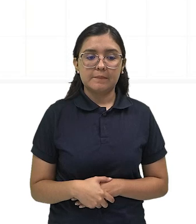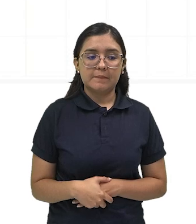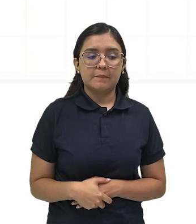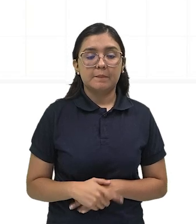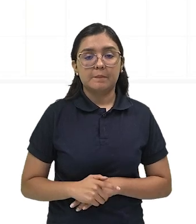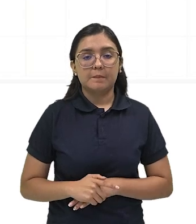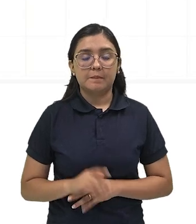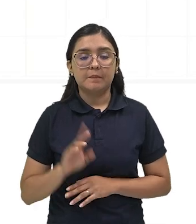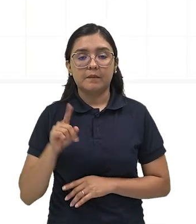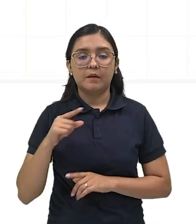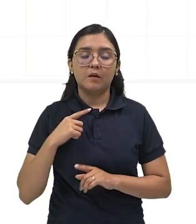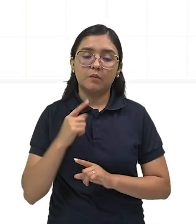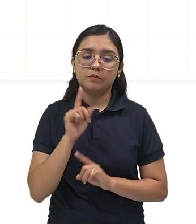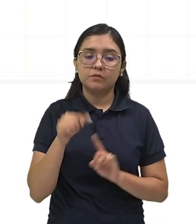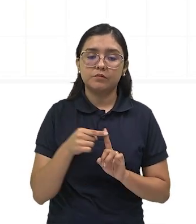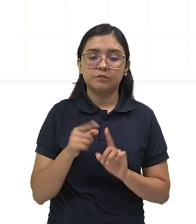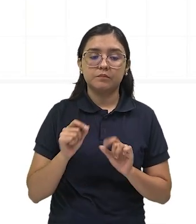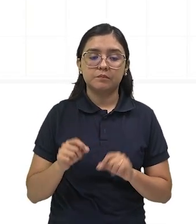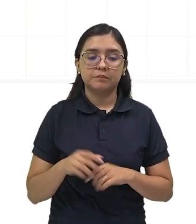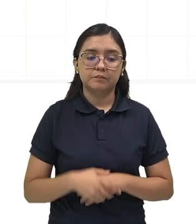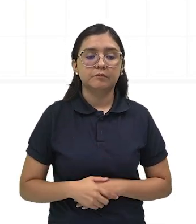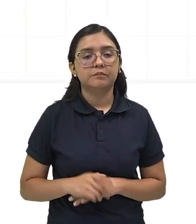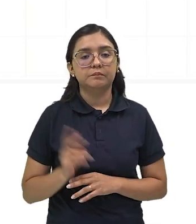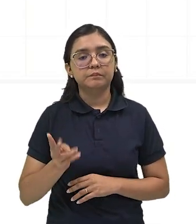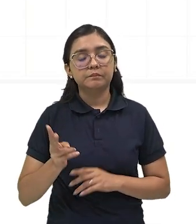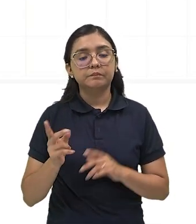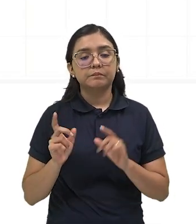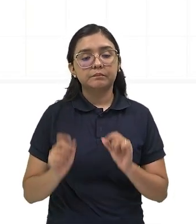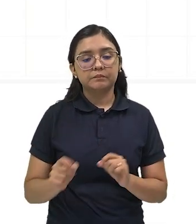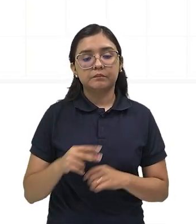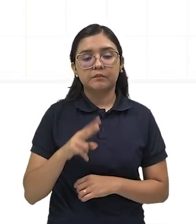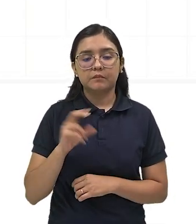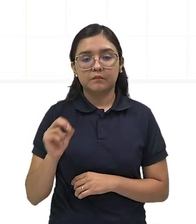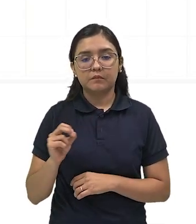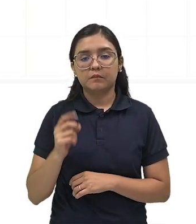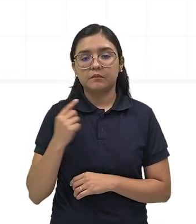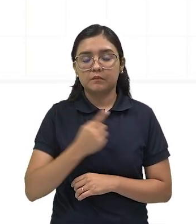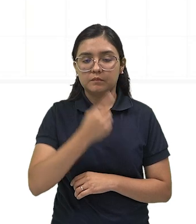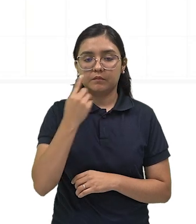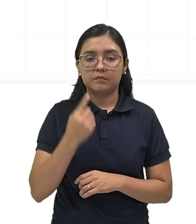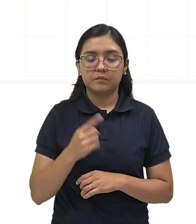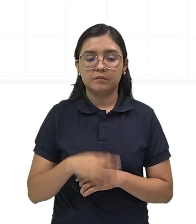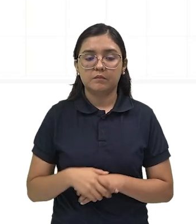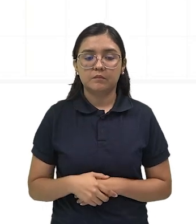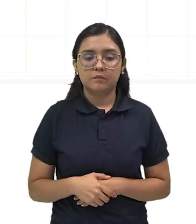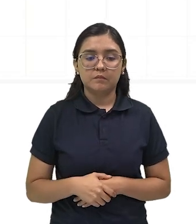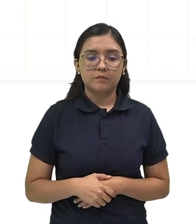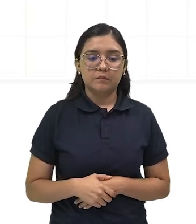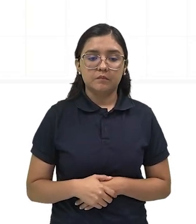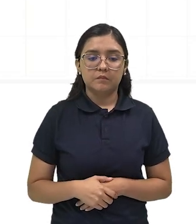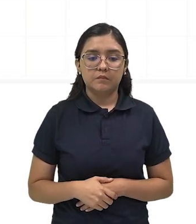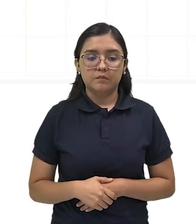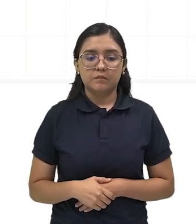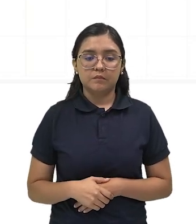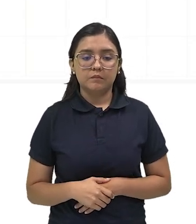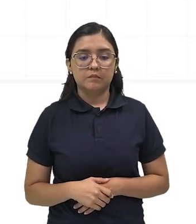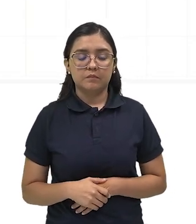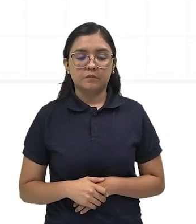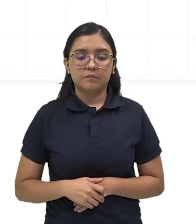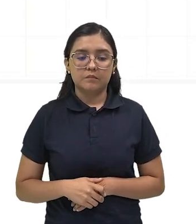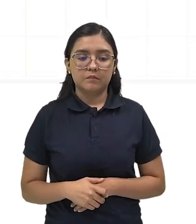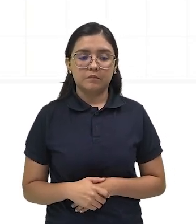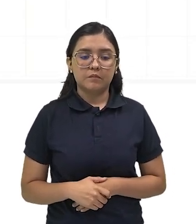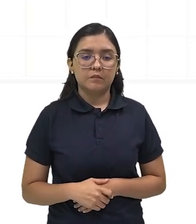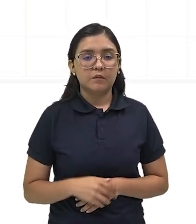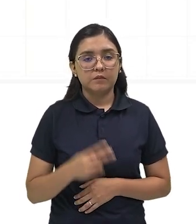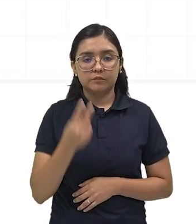meta, né? Então tem que ser constante isso, 50 a cada hora, 100 a cada 2, 50 a cada hora. Então isso aqui